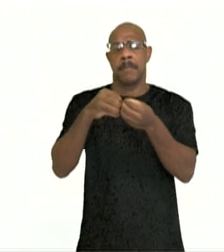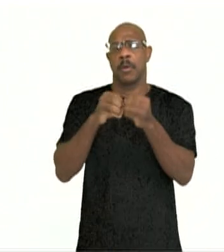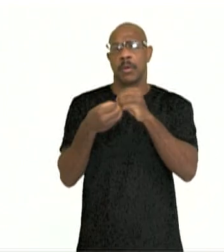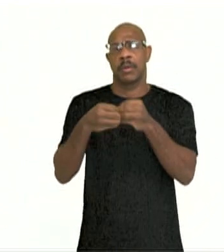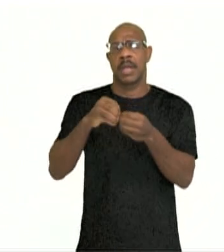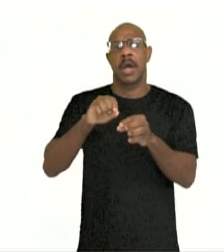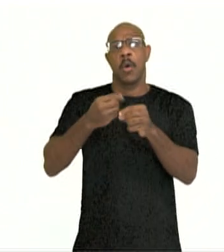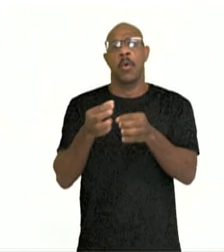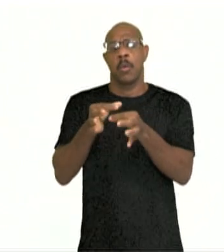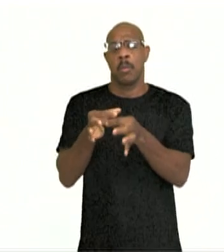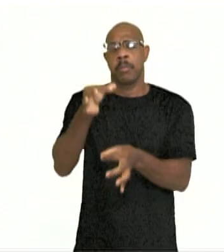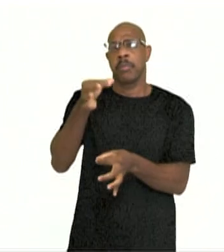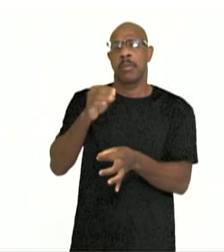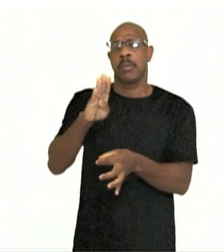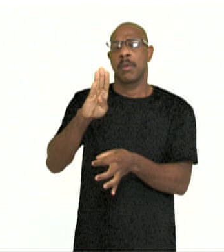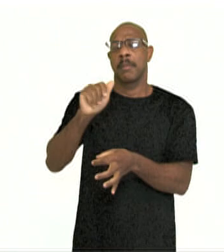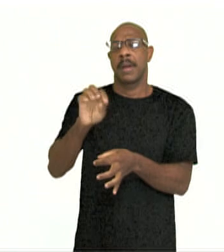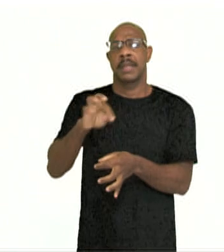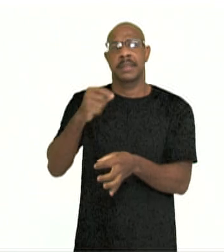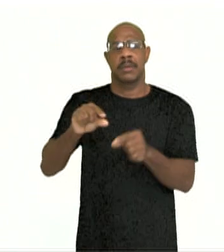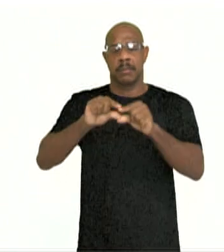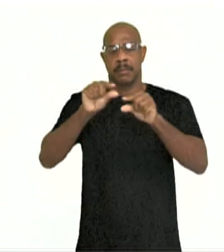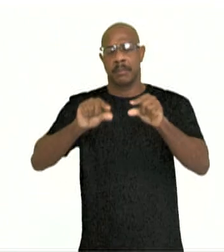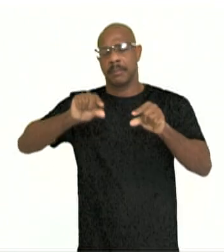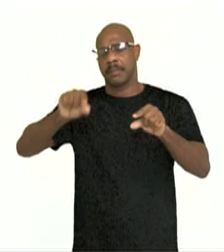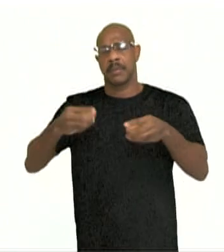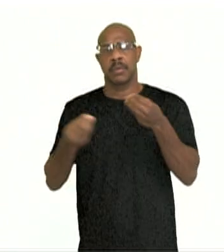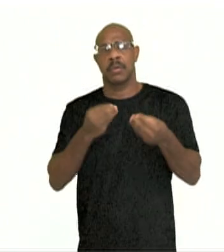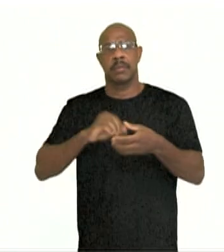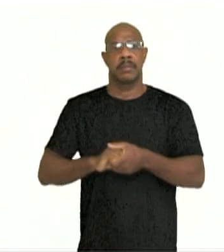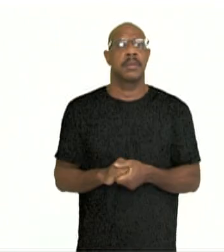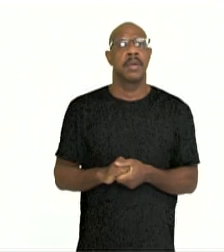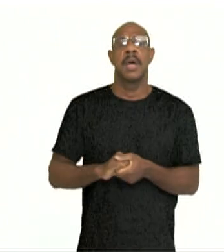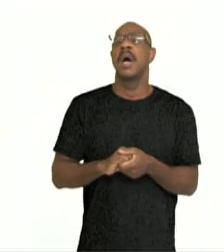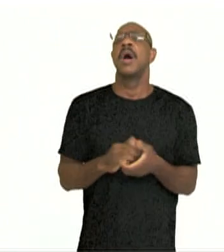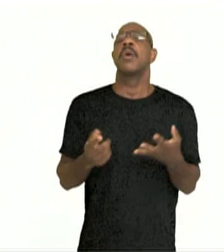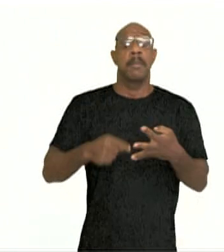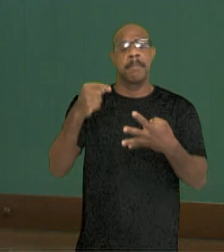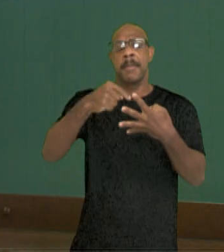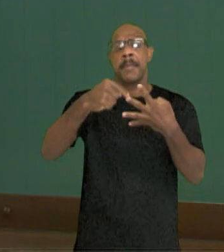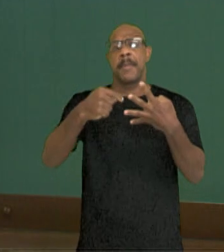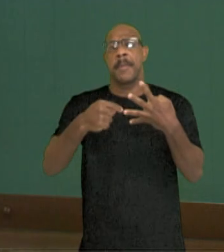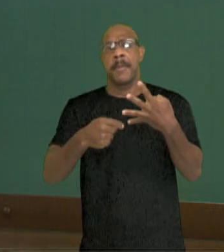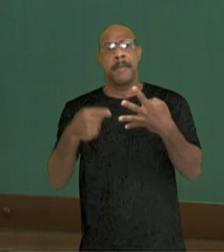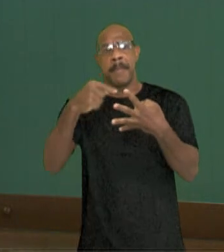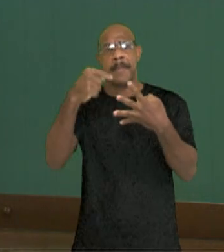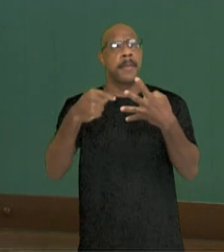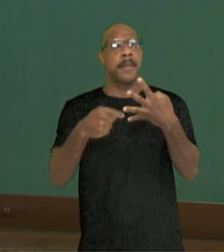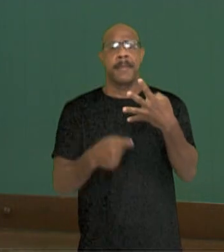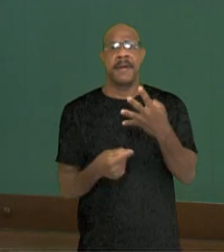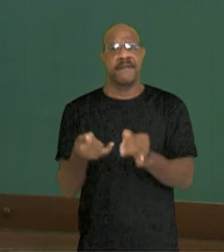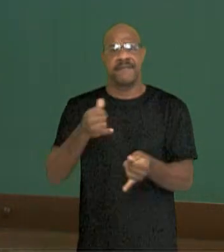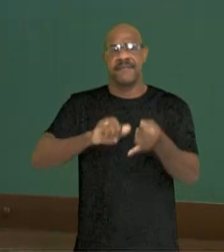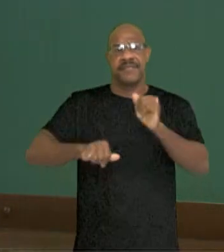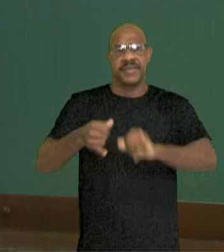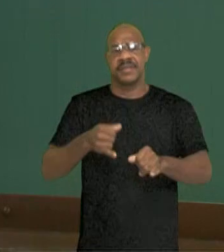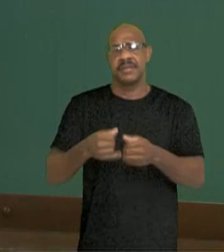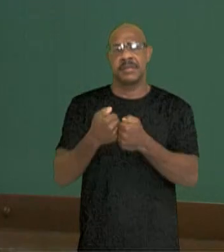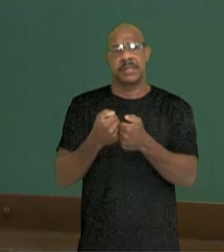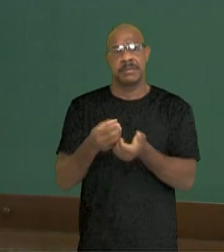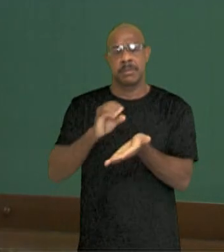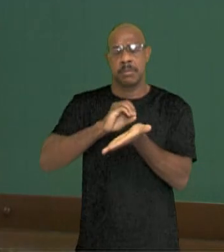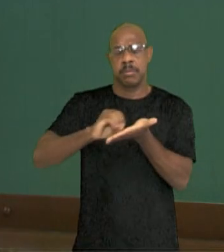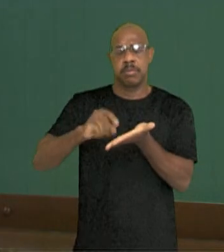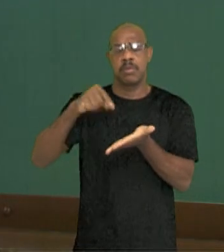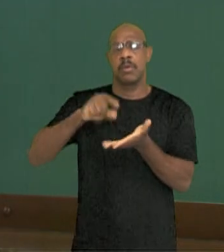bastão? O que são as propriedades físicas e químicas dos compostos orgânicos? Vamos lá e